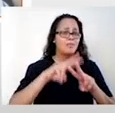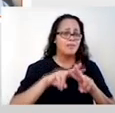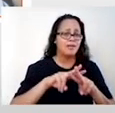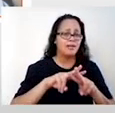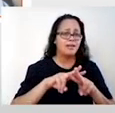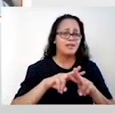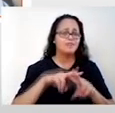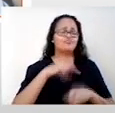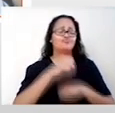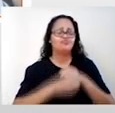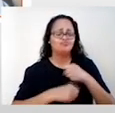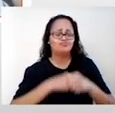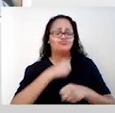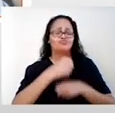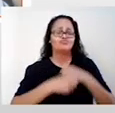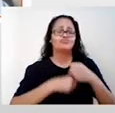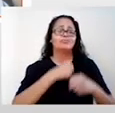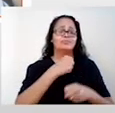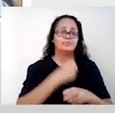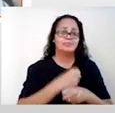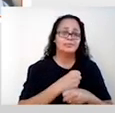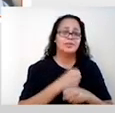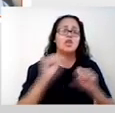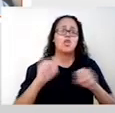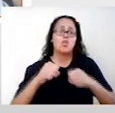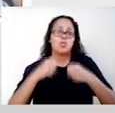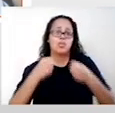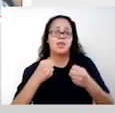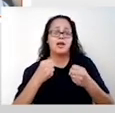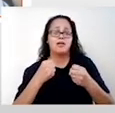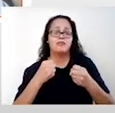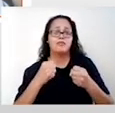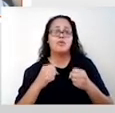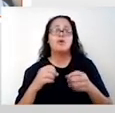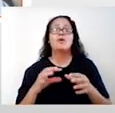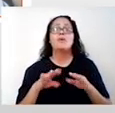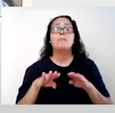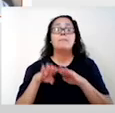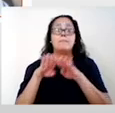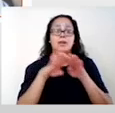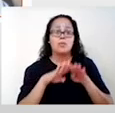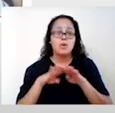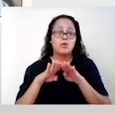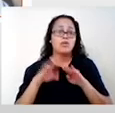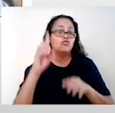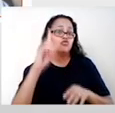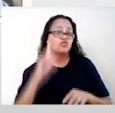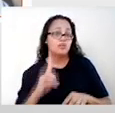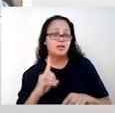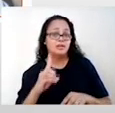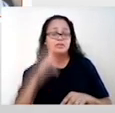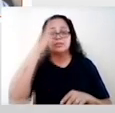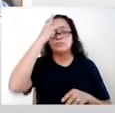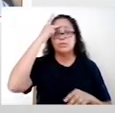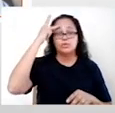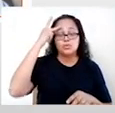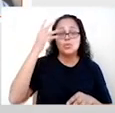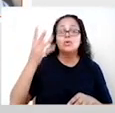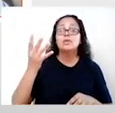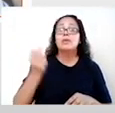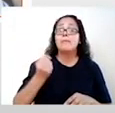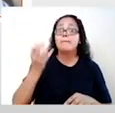muitos anos e ele lutava então pela igualdade de direitos entre brancos e negros, pela não separação racial que havia lá, o apartheid,